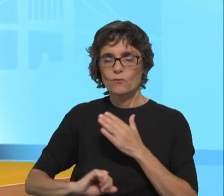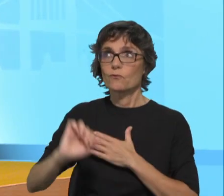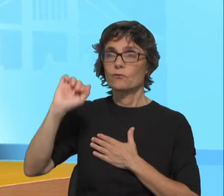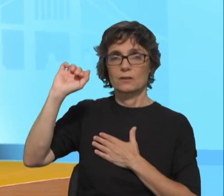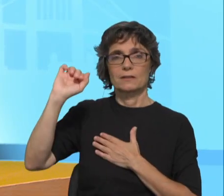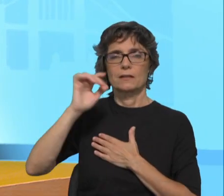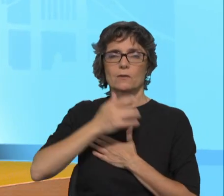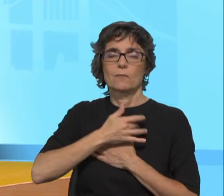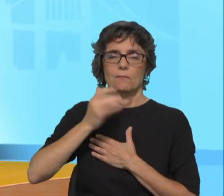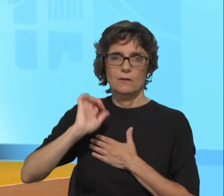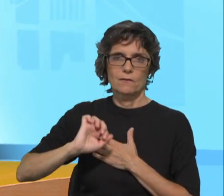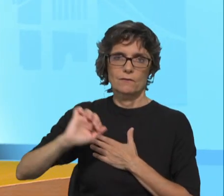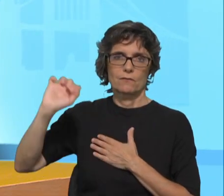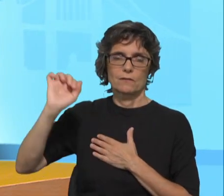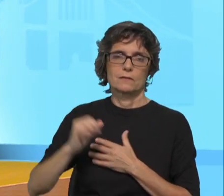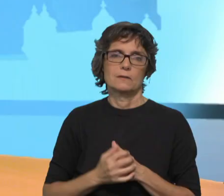amado Filho.